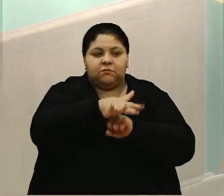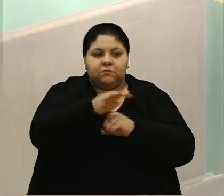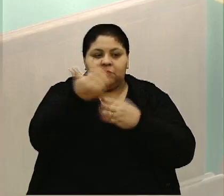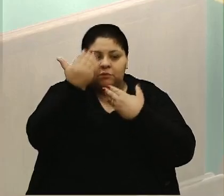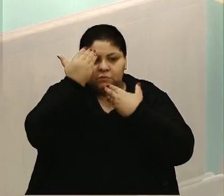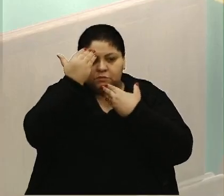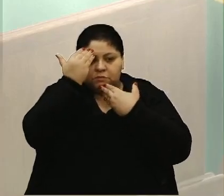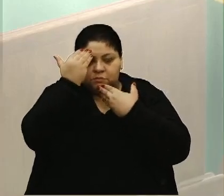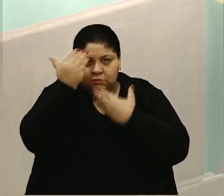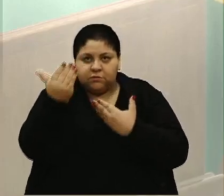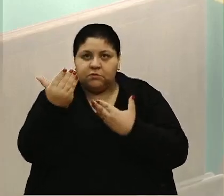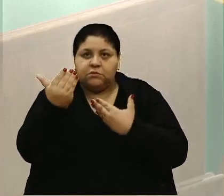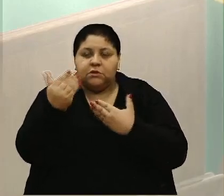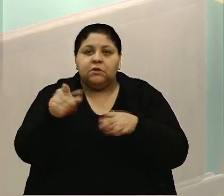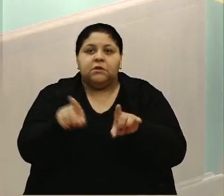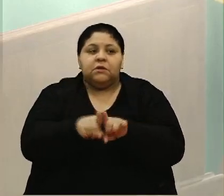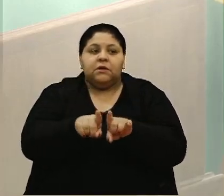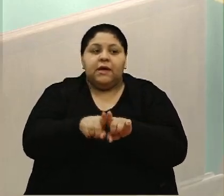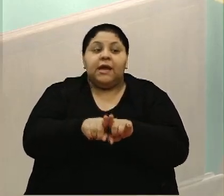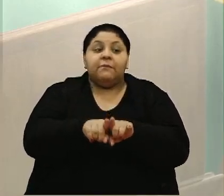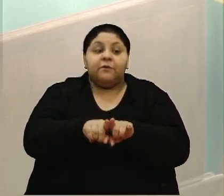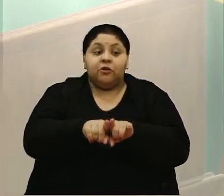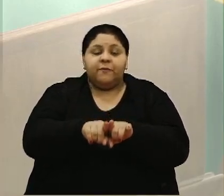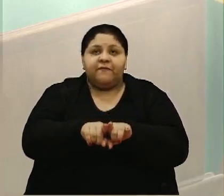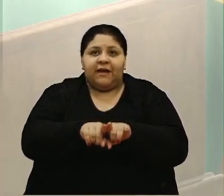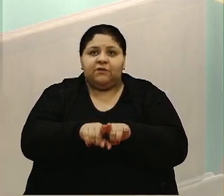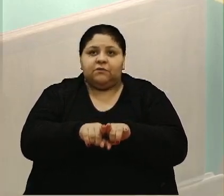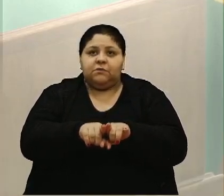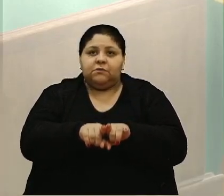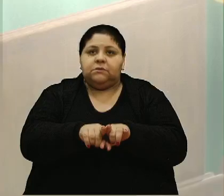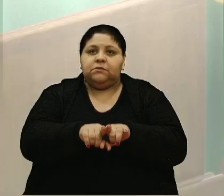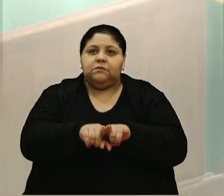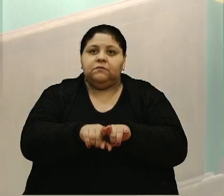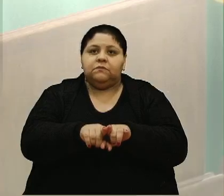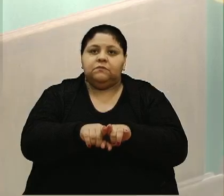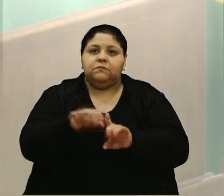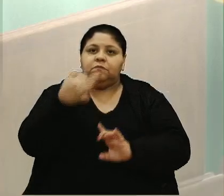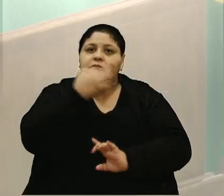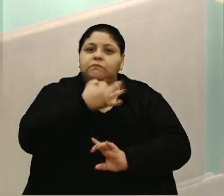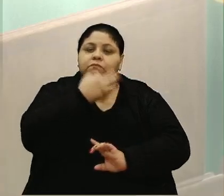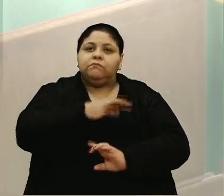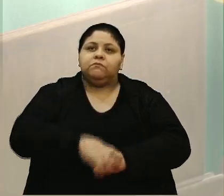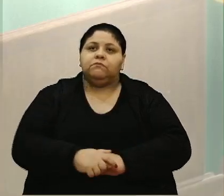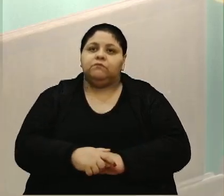sua visita aqui na Câmara de Caxias.